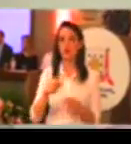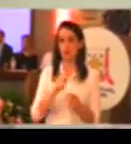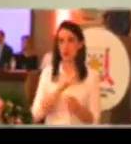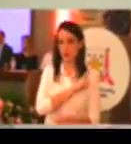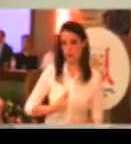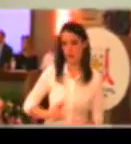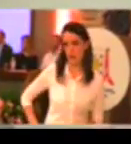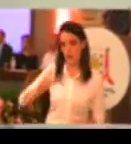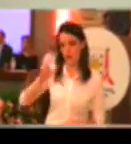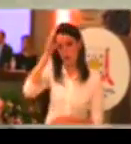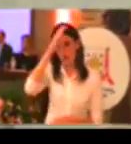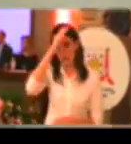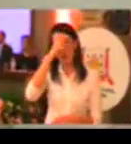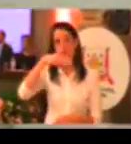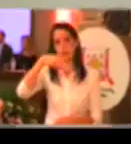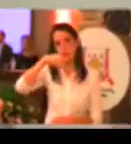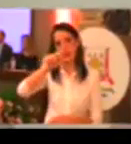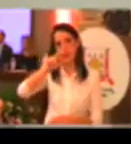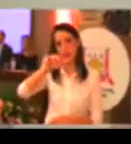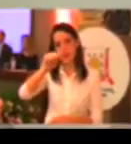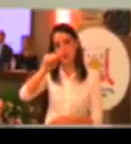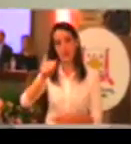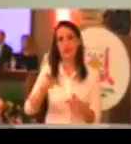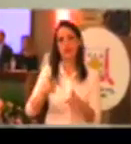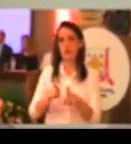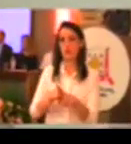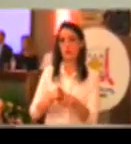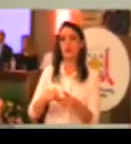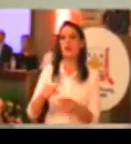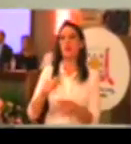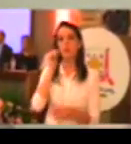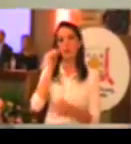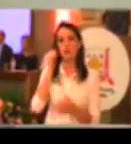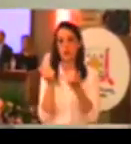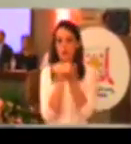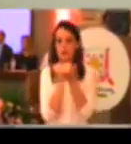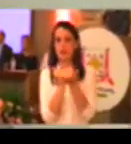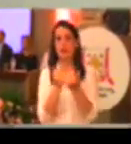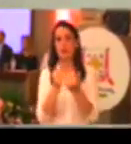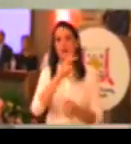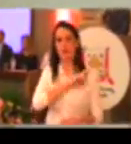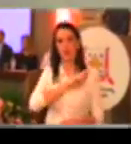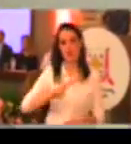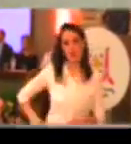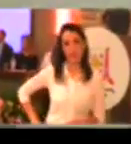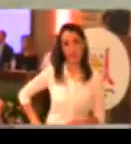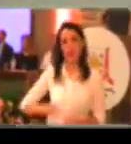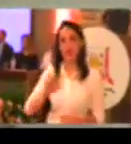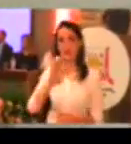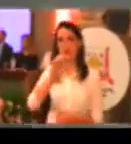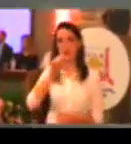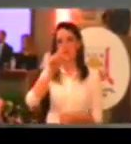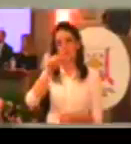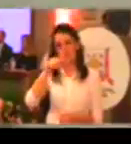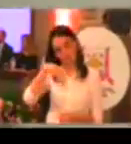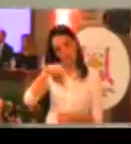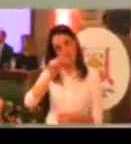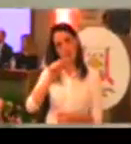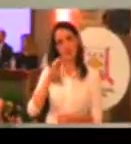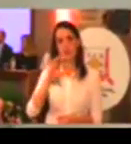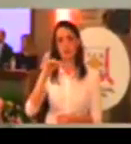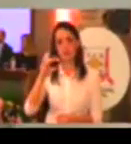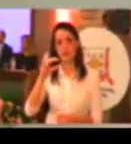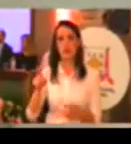coordenação do governo de Criciúma. Maria Aparecida, assessora da vereadora, representando a vereadora Edna Benedetti de Sara.